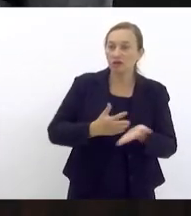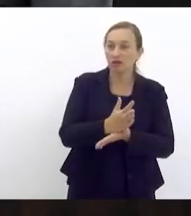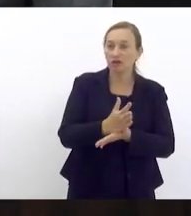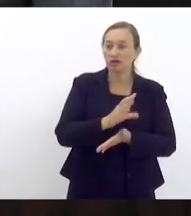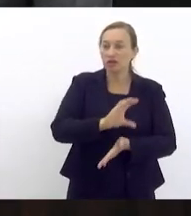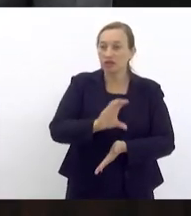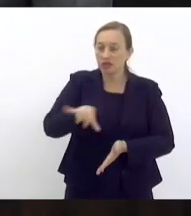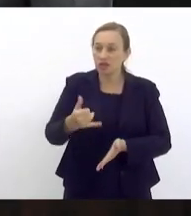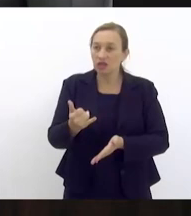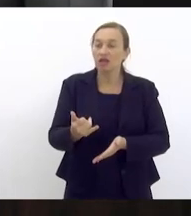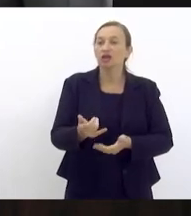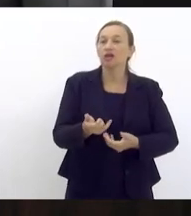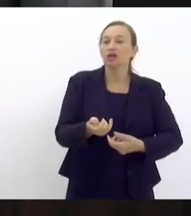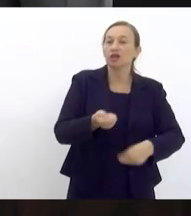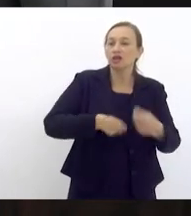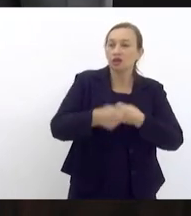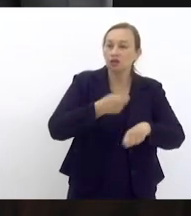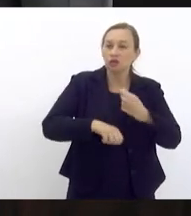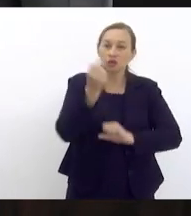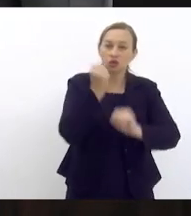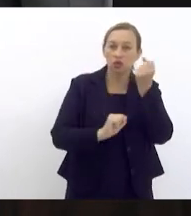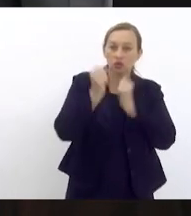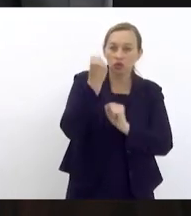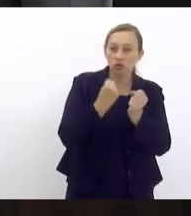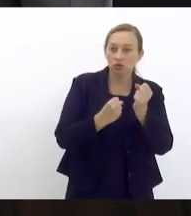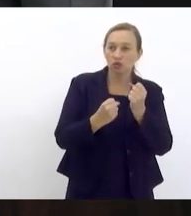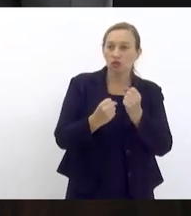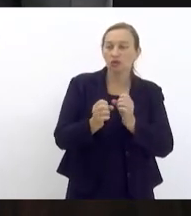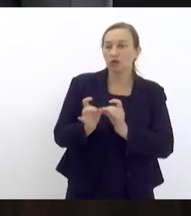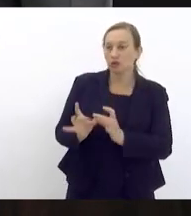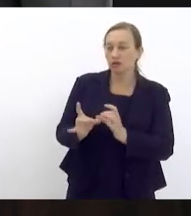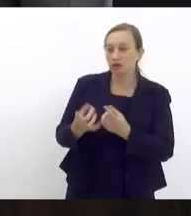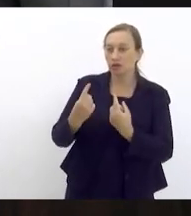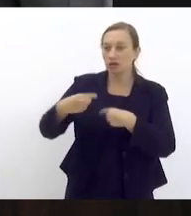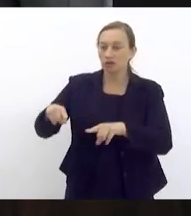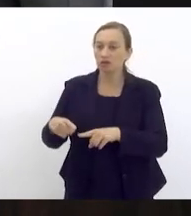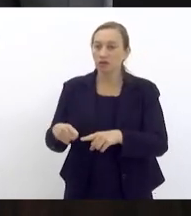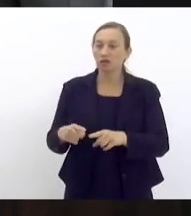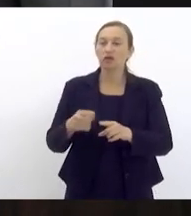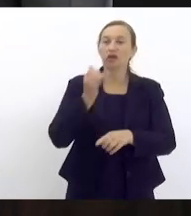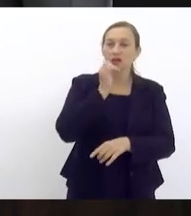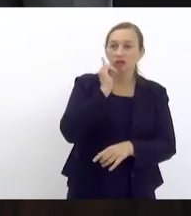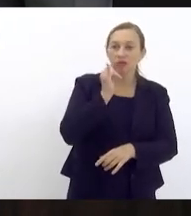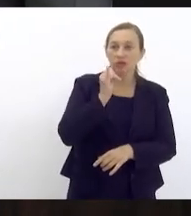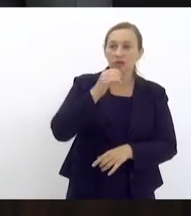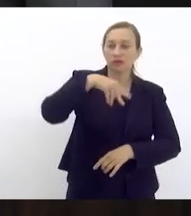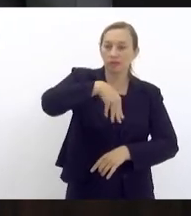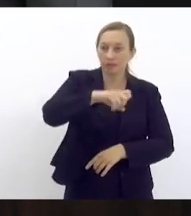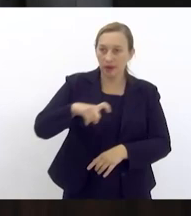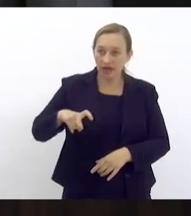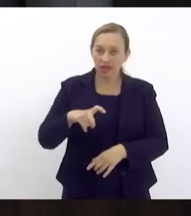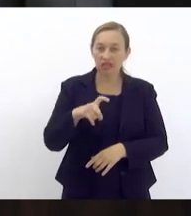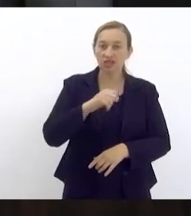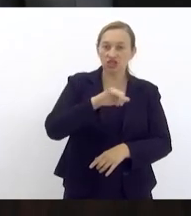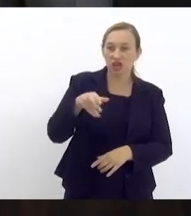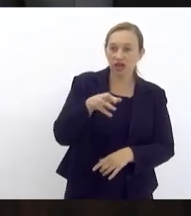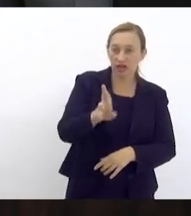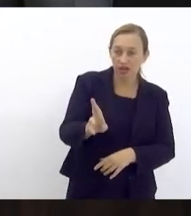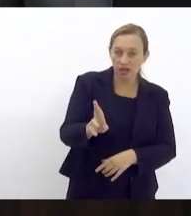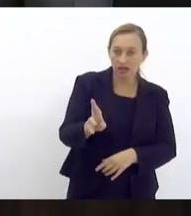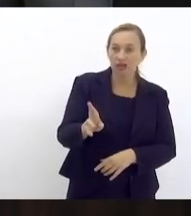e de Economia Indústria e Comércio contrário relatores deputados Max Lemos Jair Bittencourt